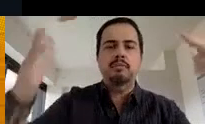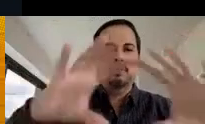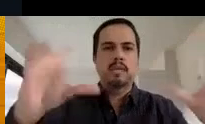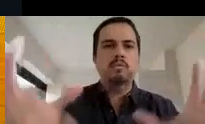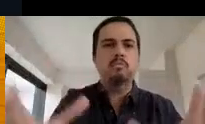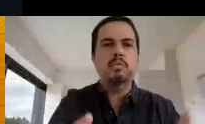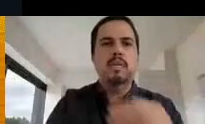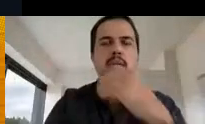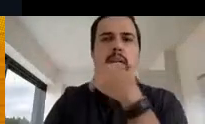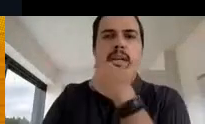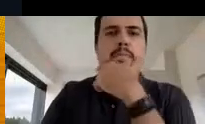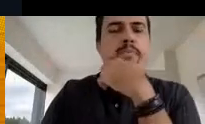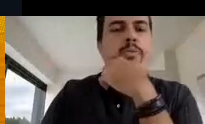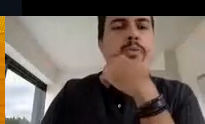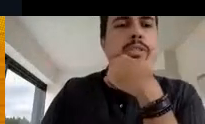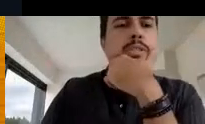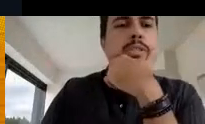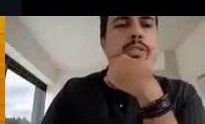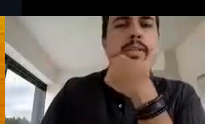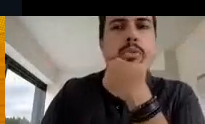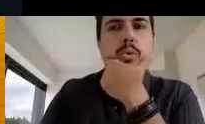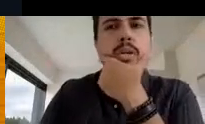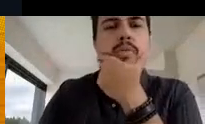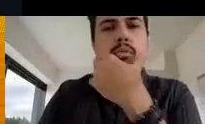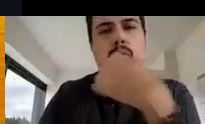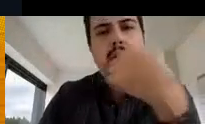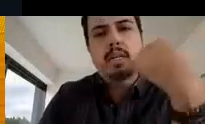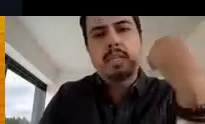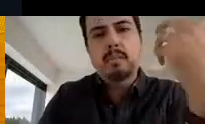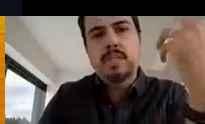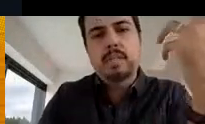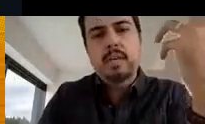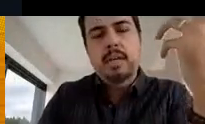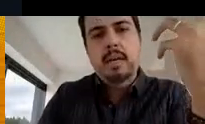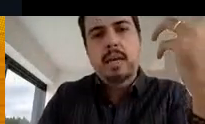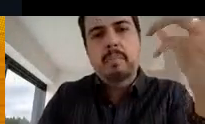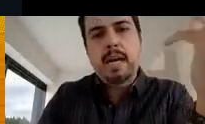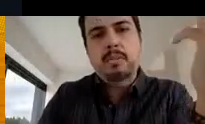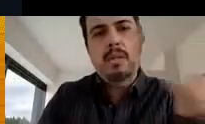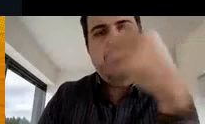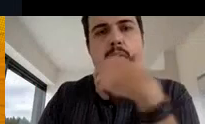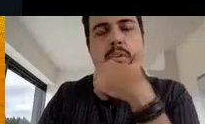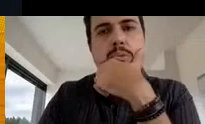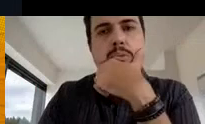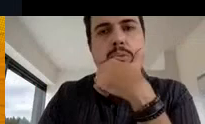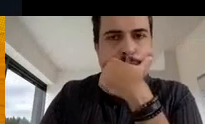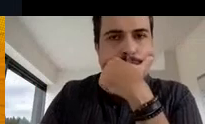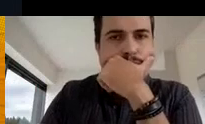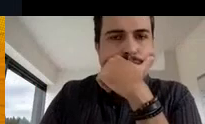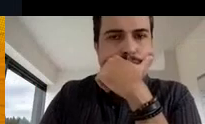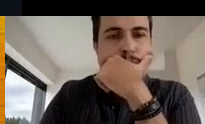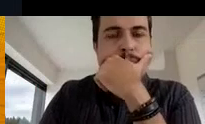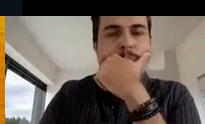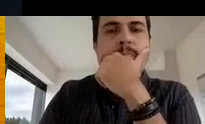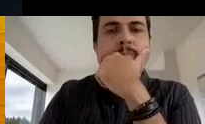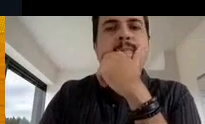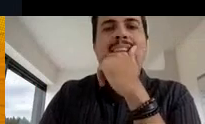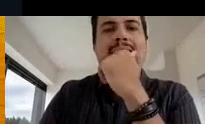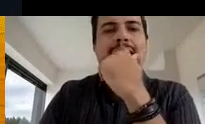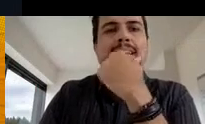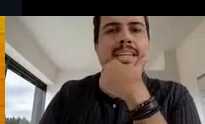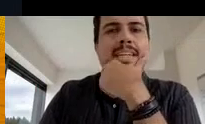dados. Então, tudo aquilo que a gente veio falando está resumido aqui, o que se espera de uma pessoa inovadora em termos de mercado e negócios.